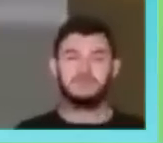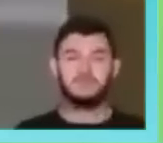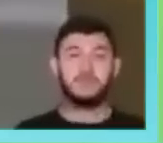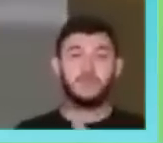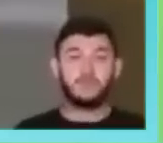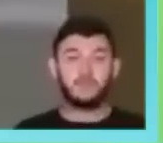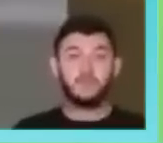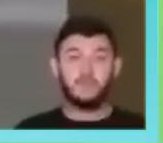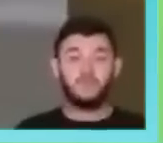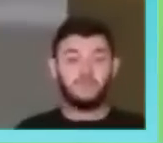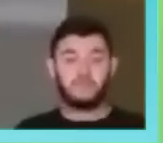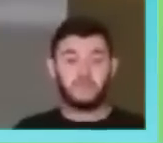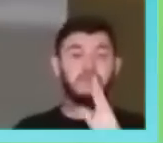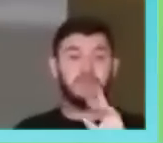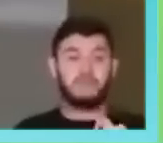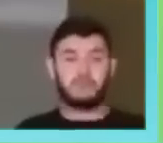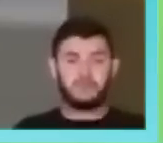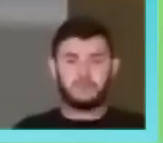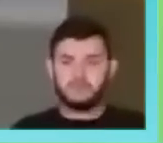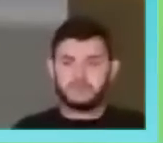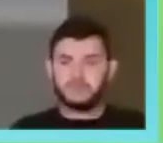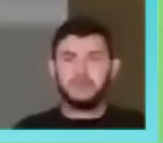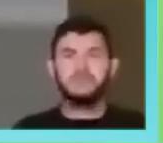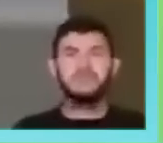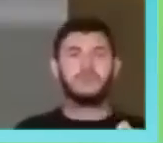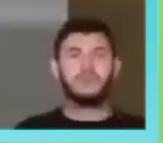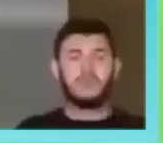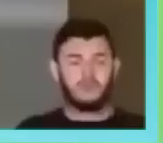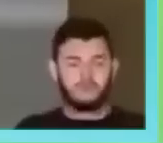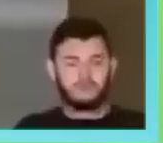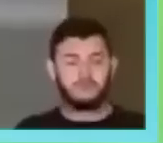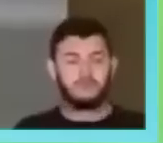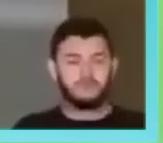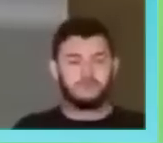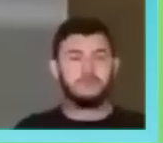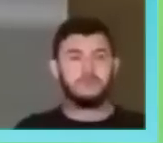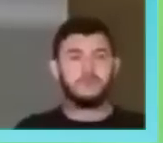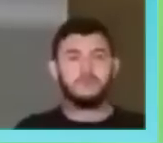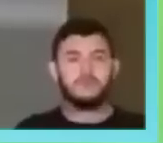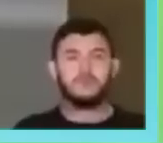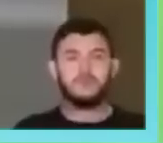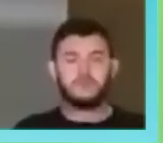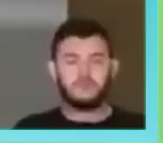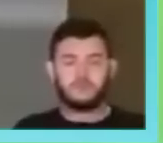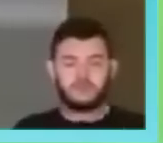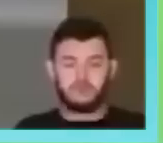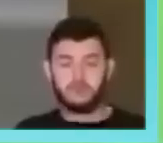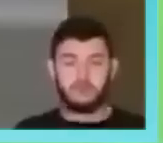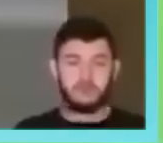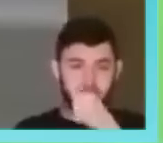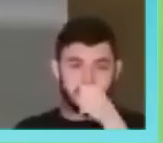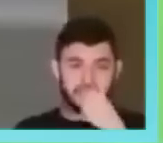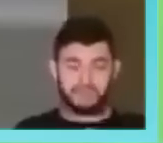por unanimidade depois de muitas negociações na Comissão de Finanças e Tributação.